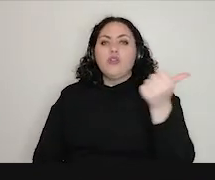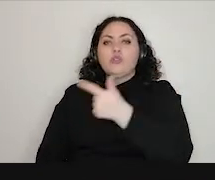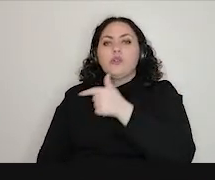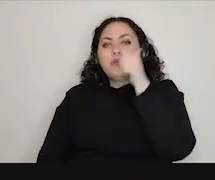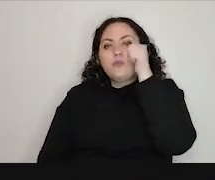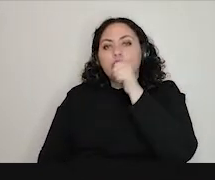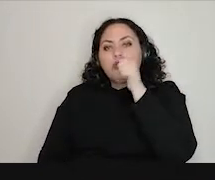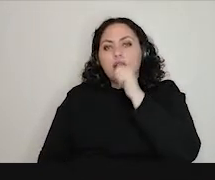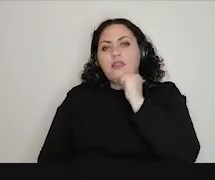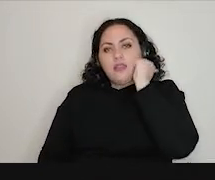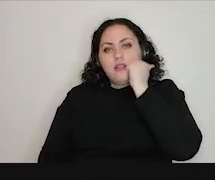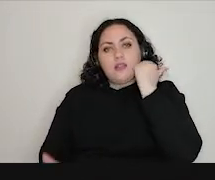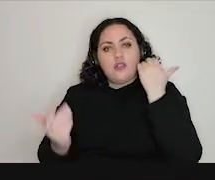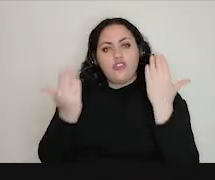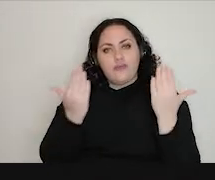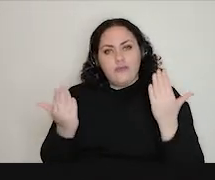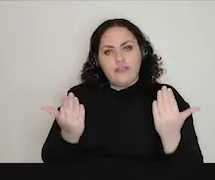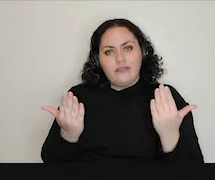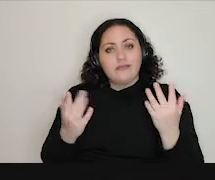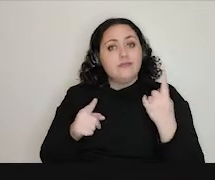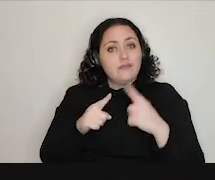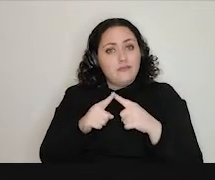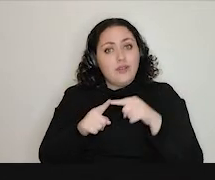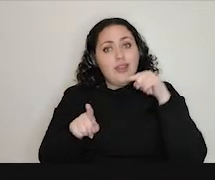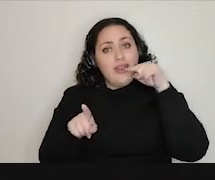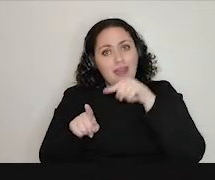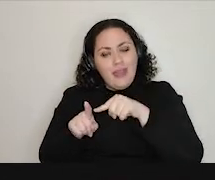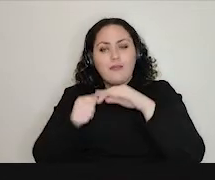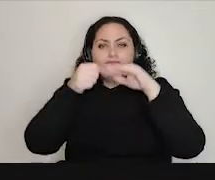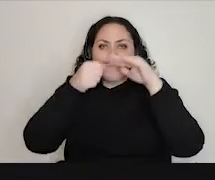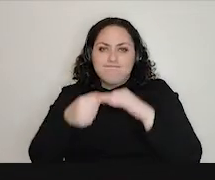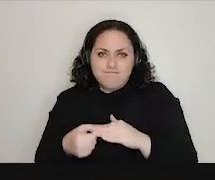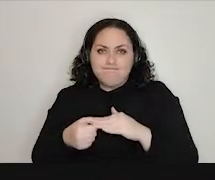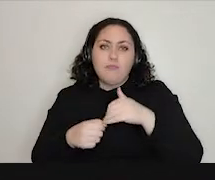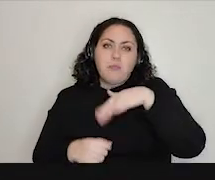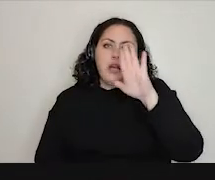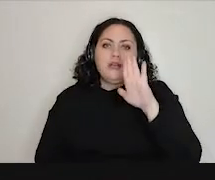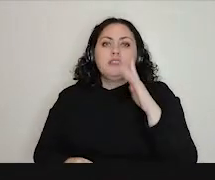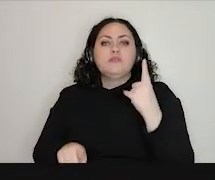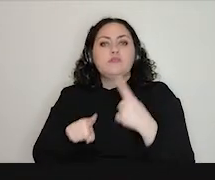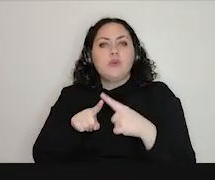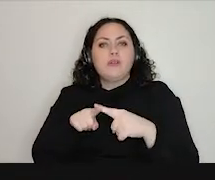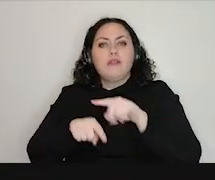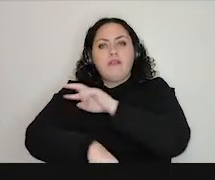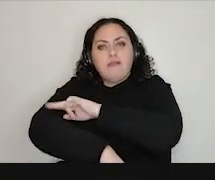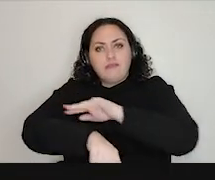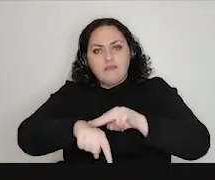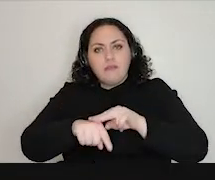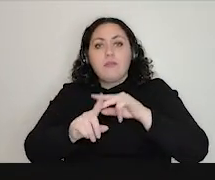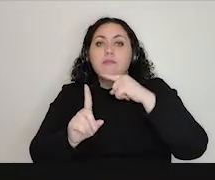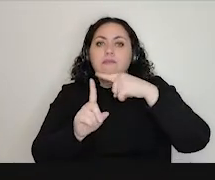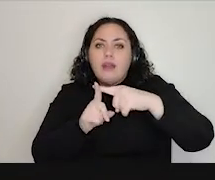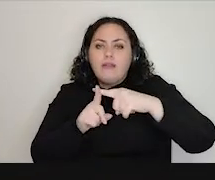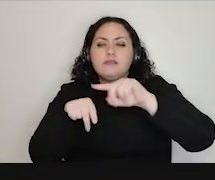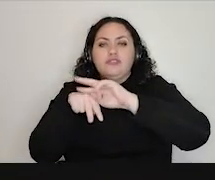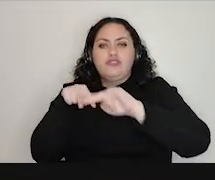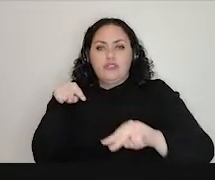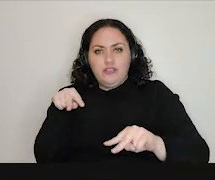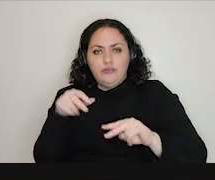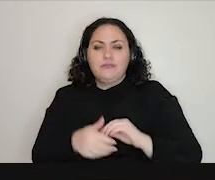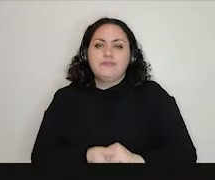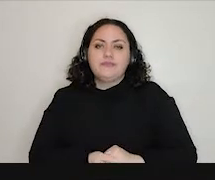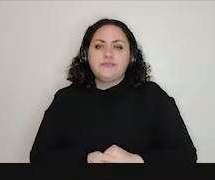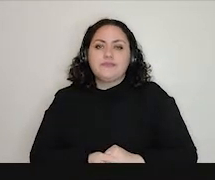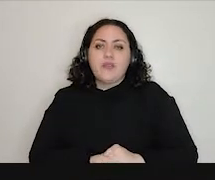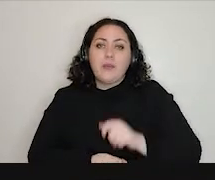negra, porque uma mulher negra ela vai sofrer em função da raça e em função do gênero. Um LGBTQIA+,